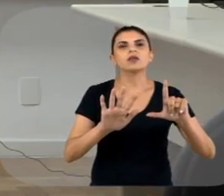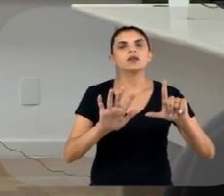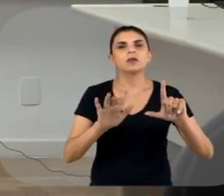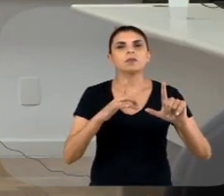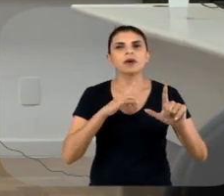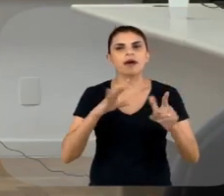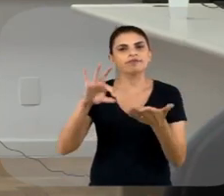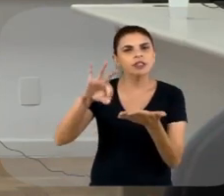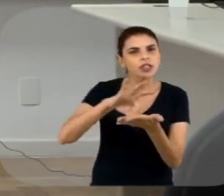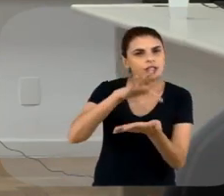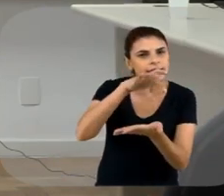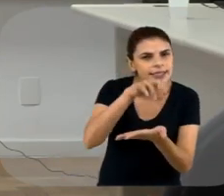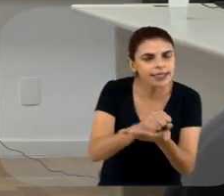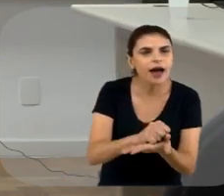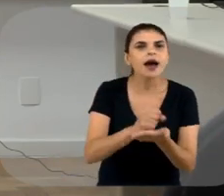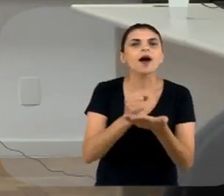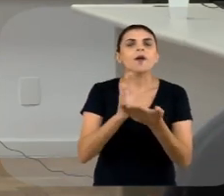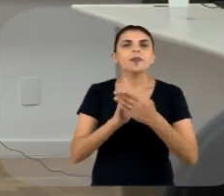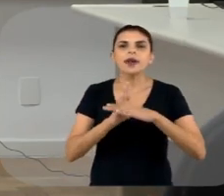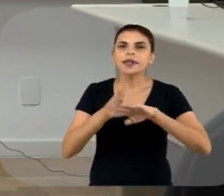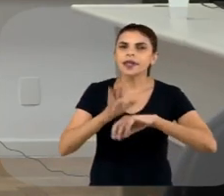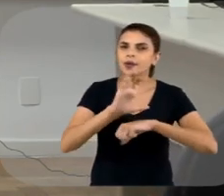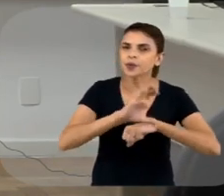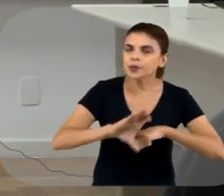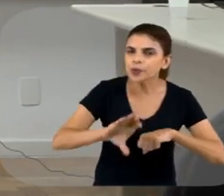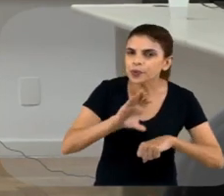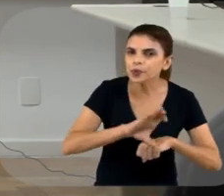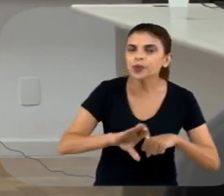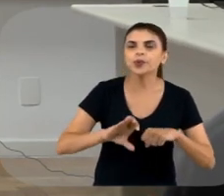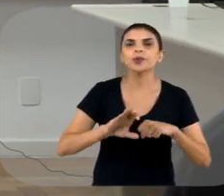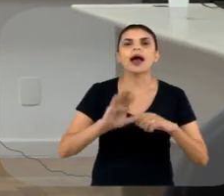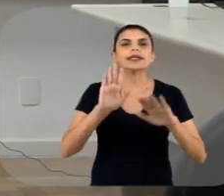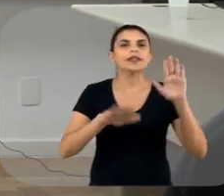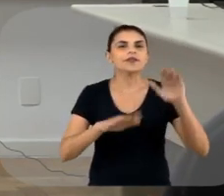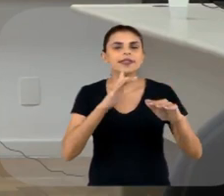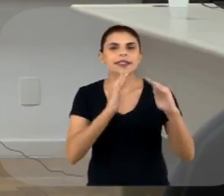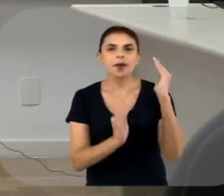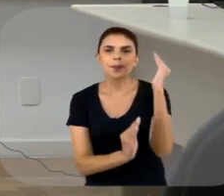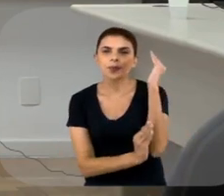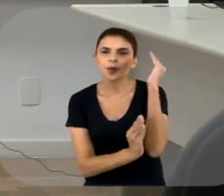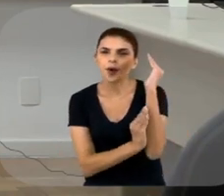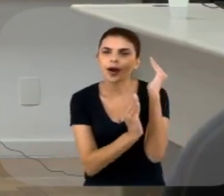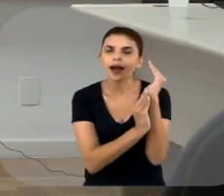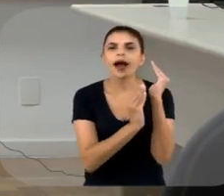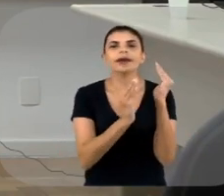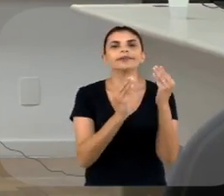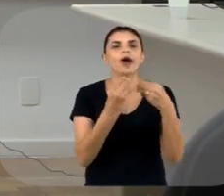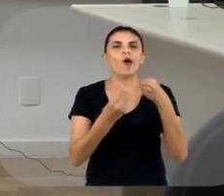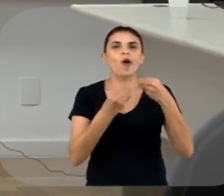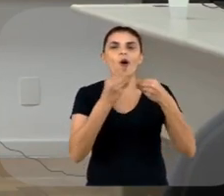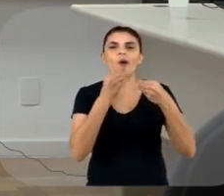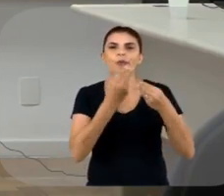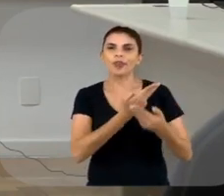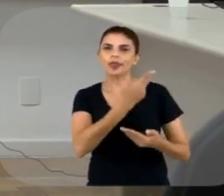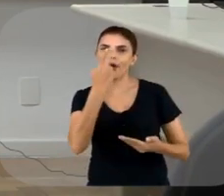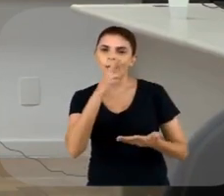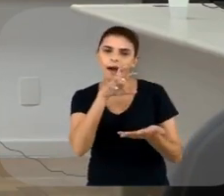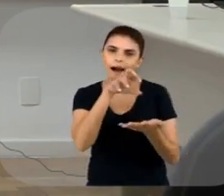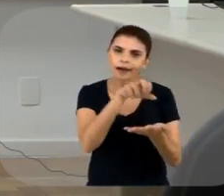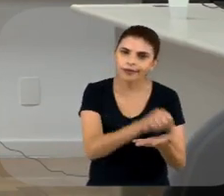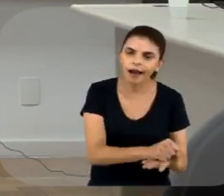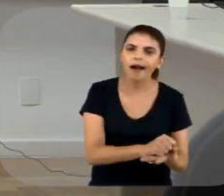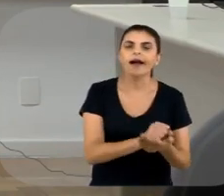para inscrição mesmo dos cursos, é algo mais burocrático até, né, que é onde existe o cadastro, que vai